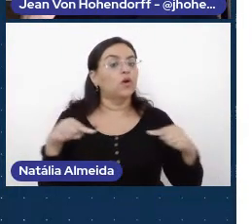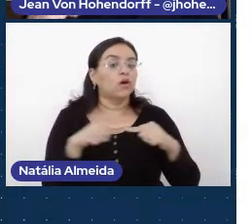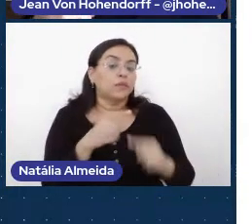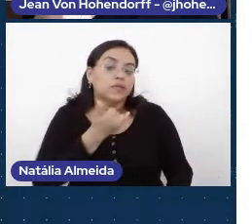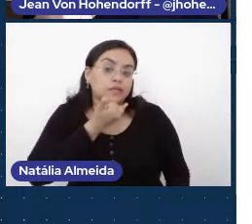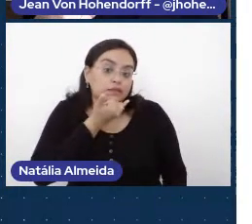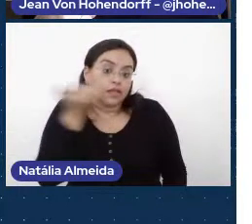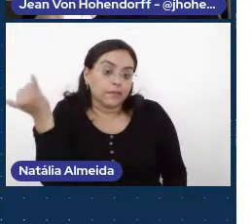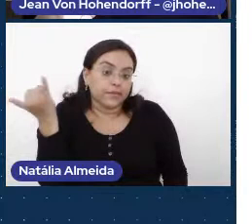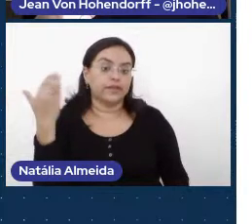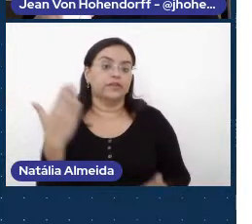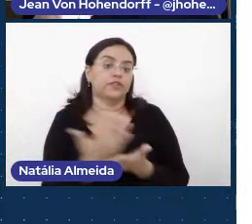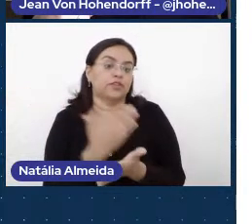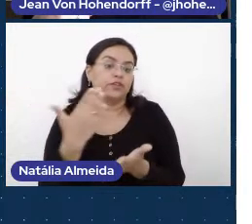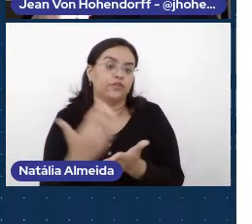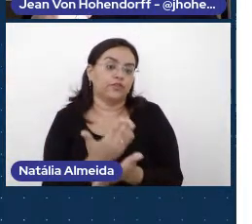relação